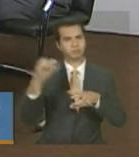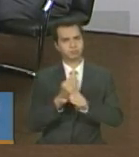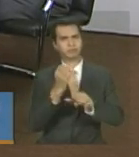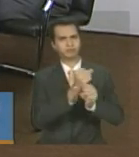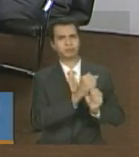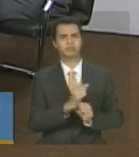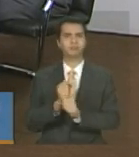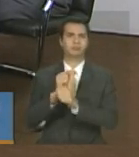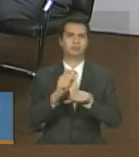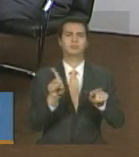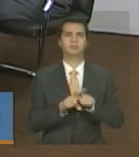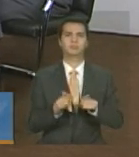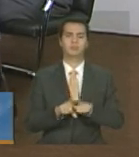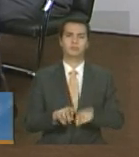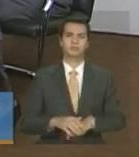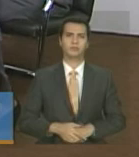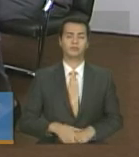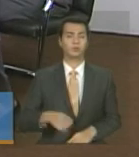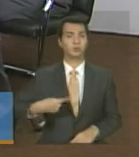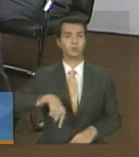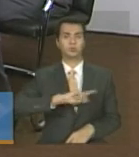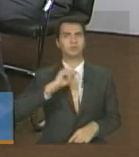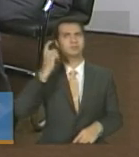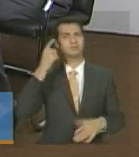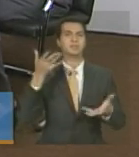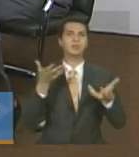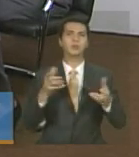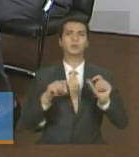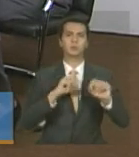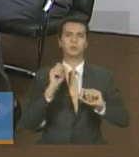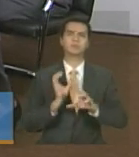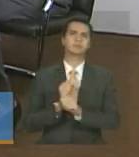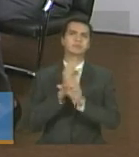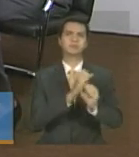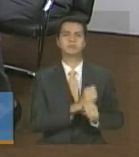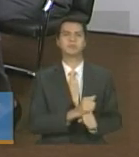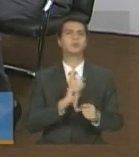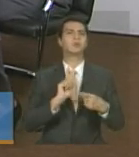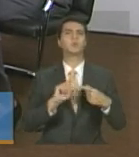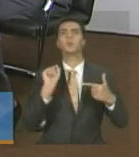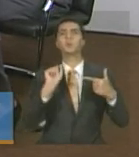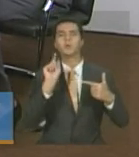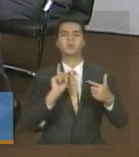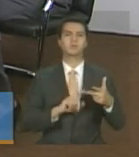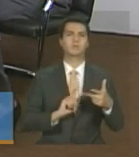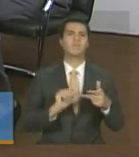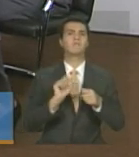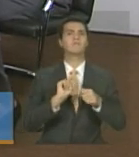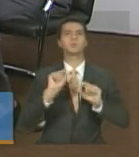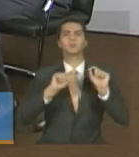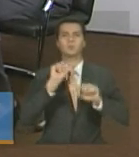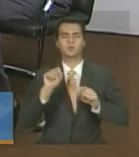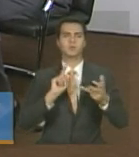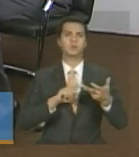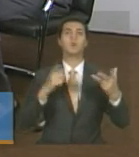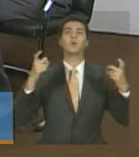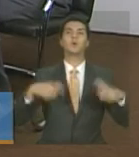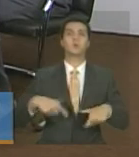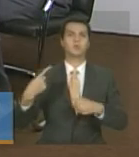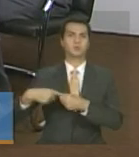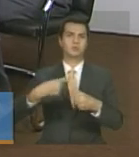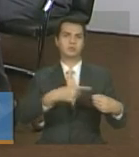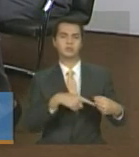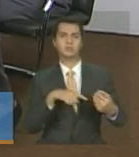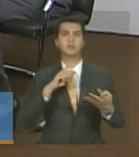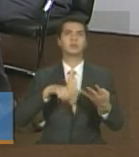A nossa ideia é saber quantas são, quem elas são, o que elas fazem, em que municípios elas estão, quer dizer, que serviços